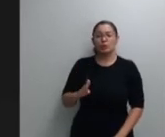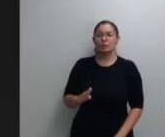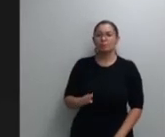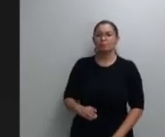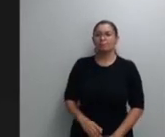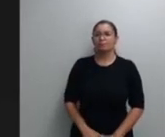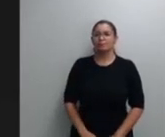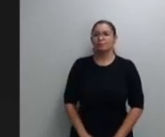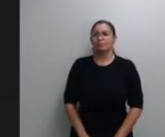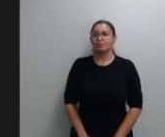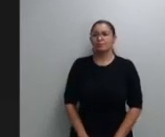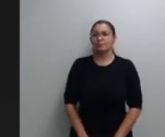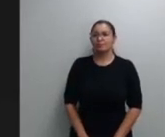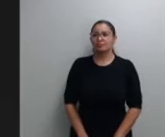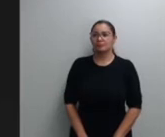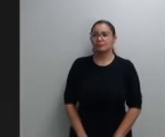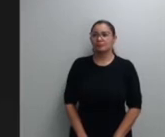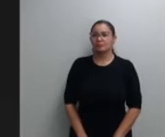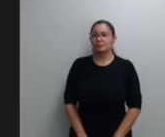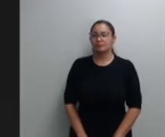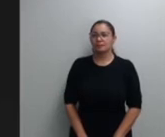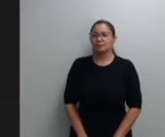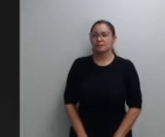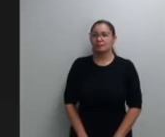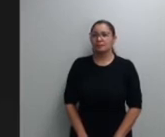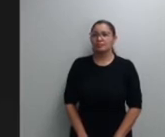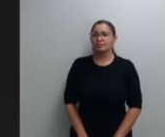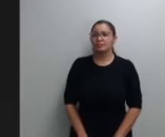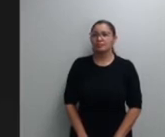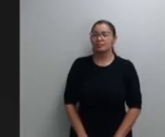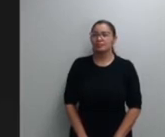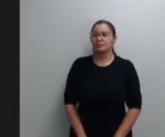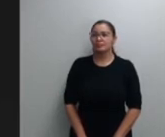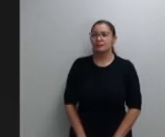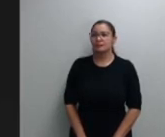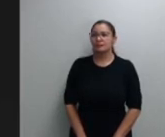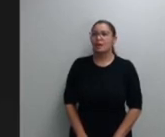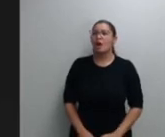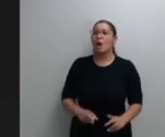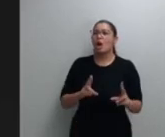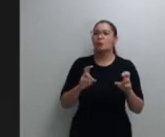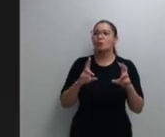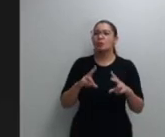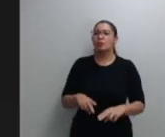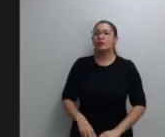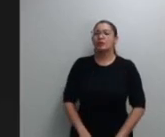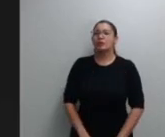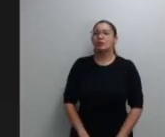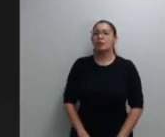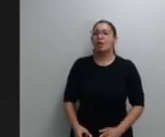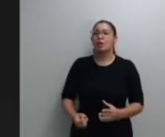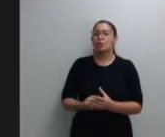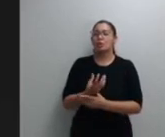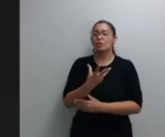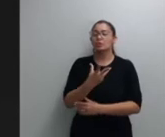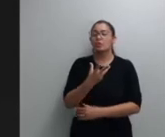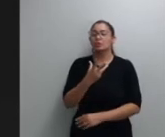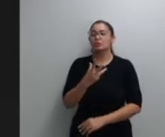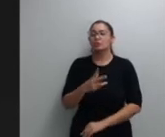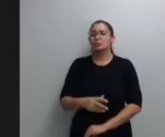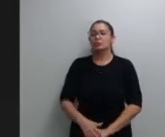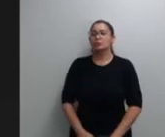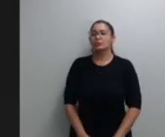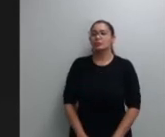jurisprudência e doutrina em uníssono. Aspas, a criação de critério ad hoc